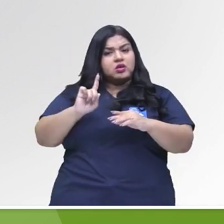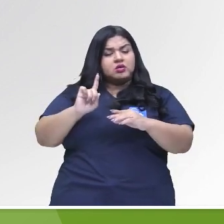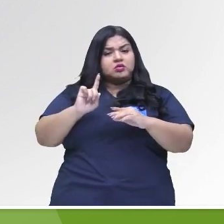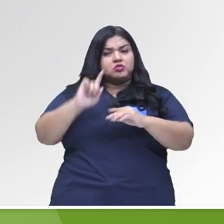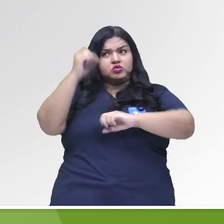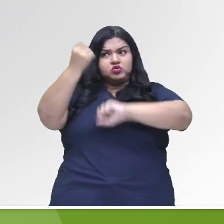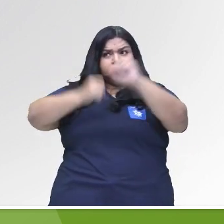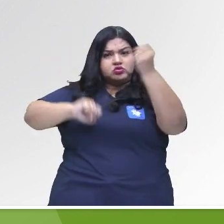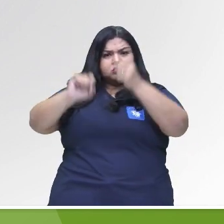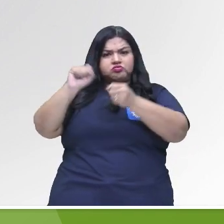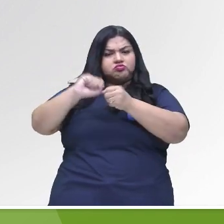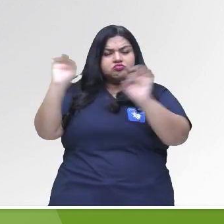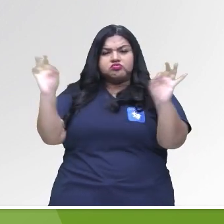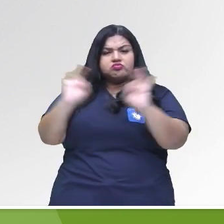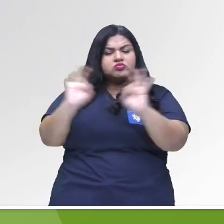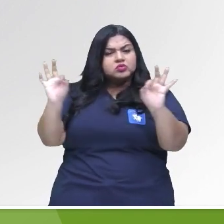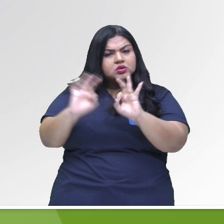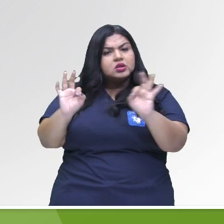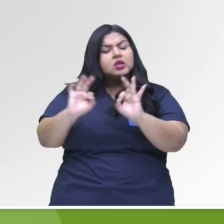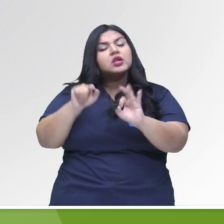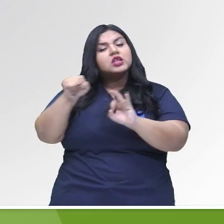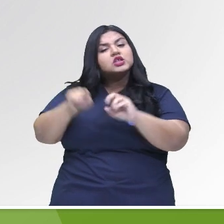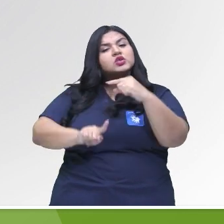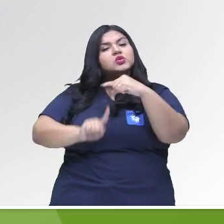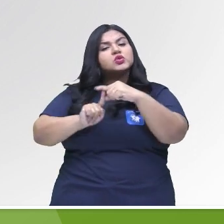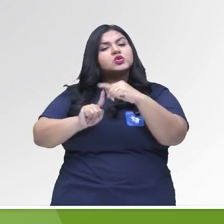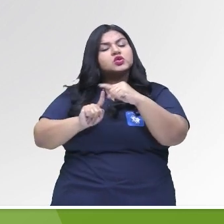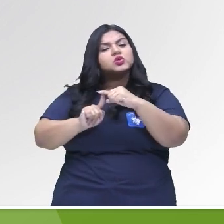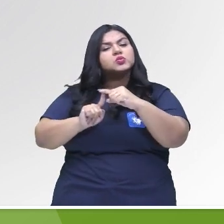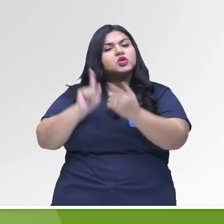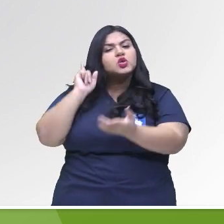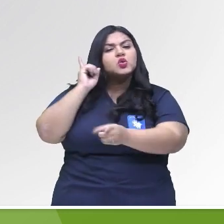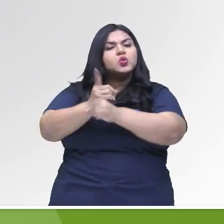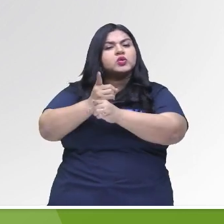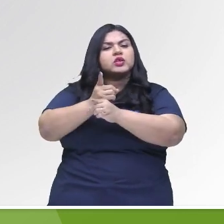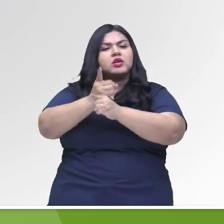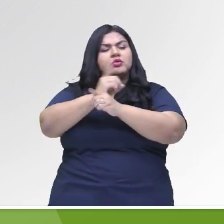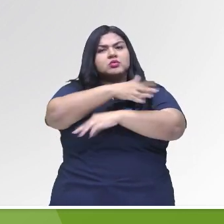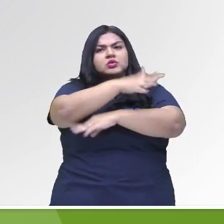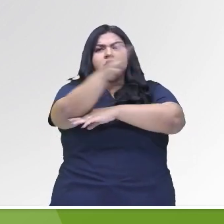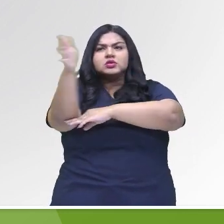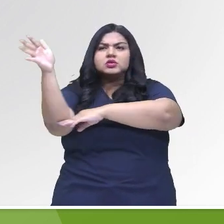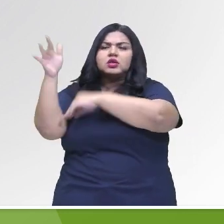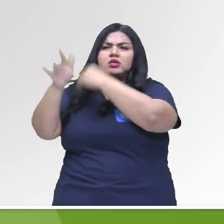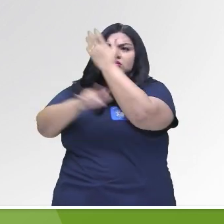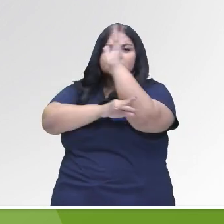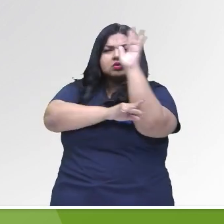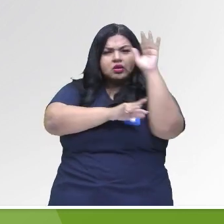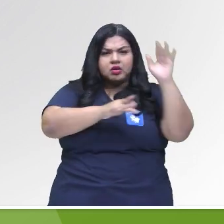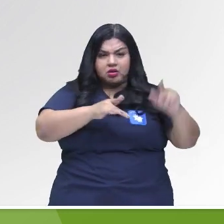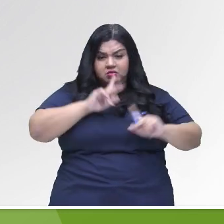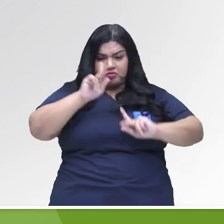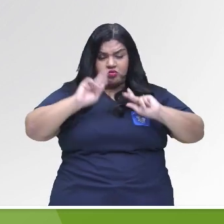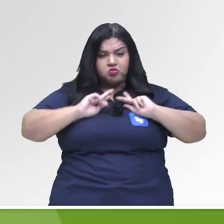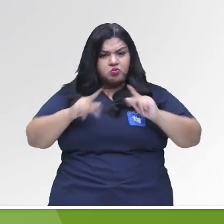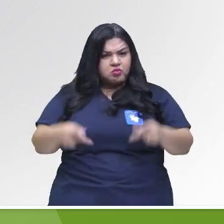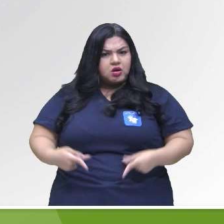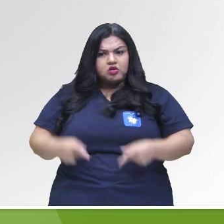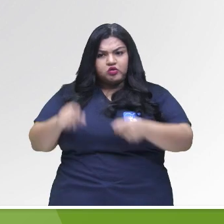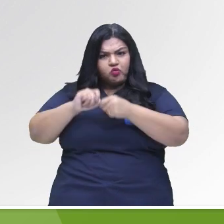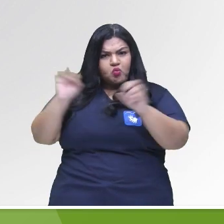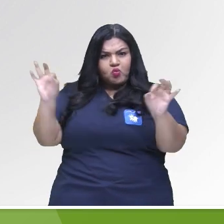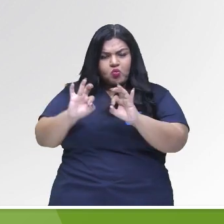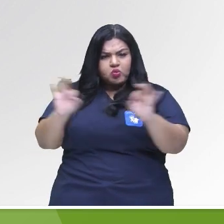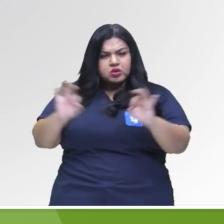em indústrias, tá? Então, esse tipo de polímero é encontrado na natureza, o homem não sintetizou em laboratório. O